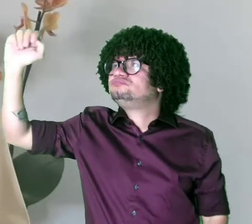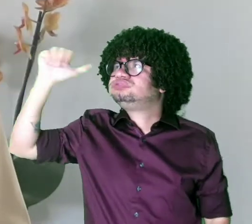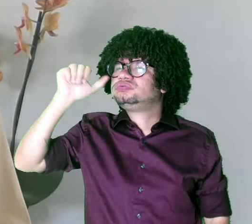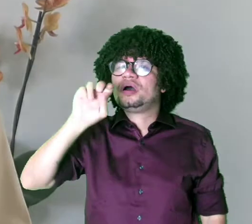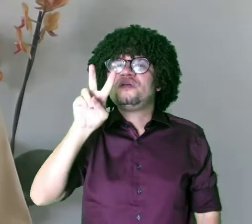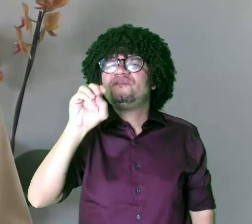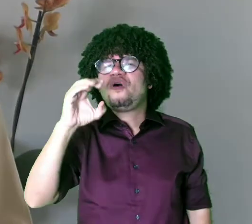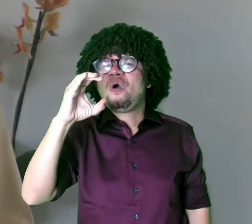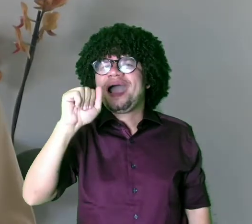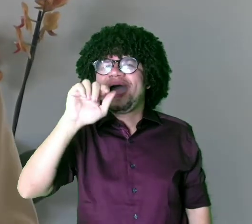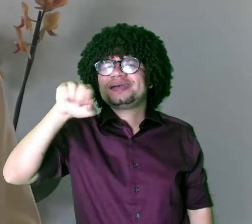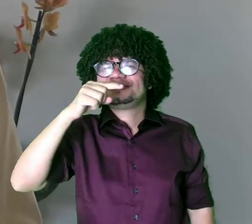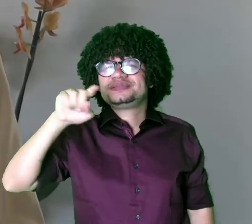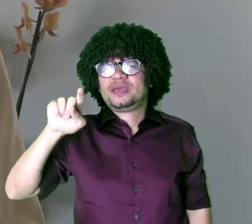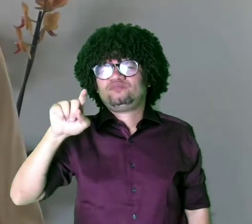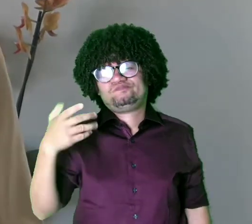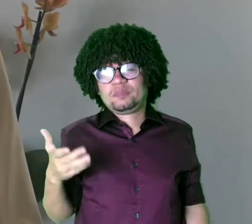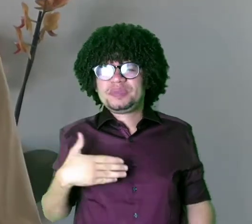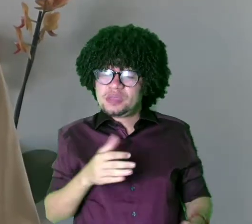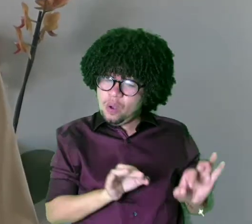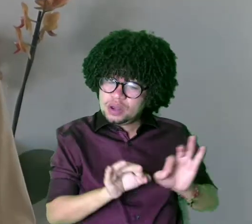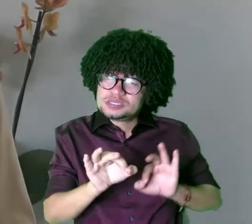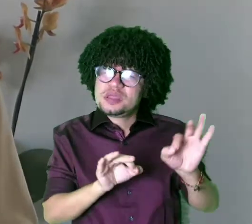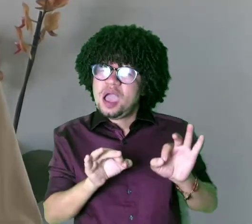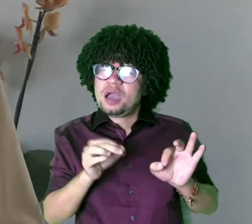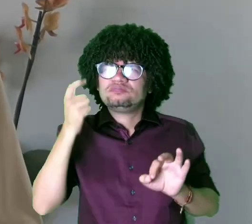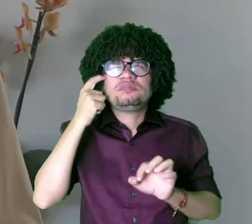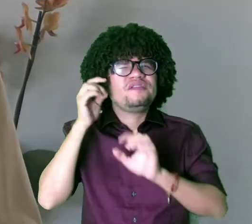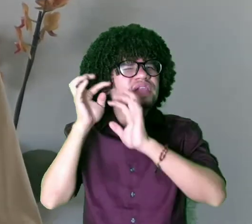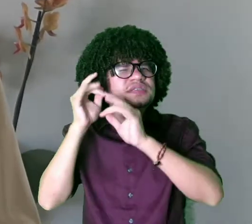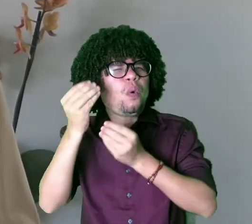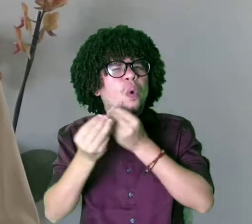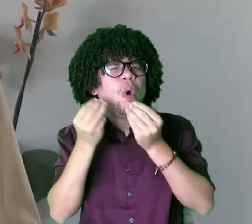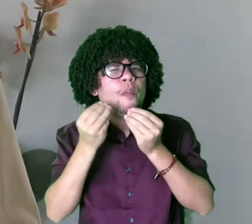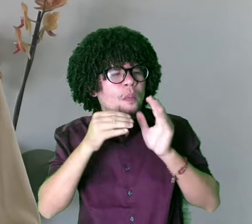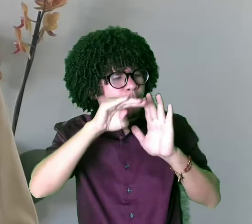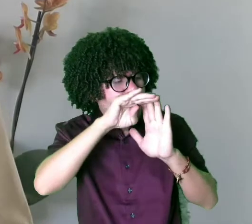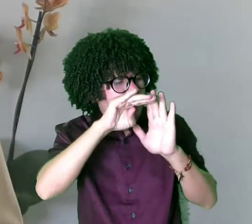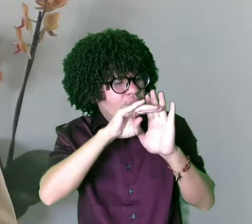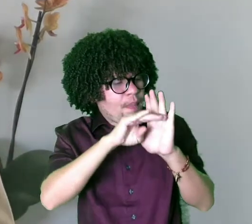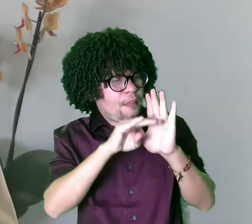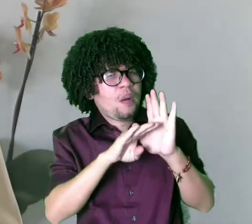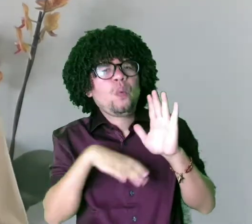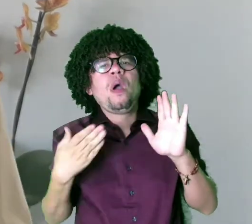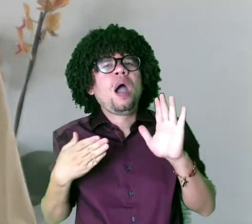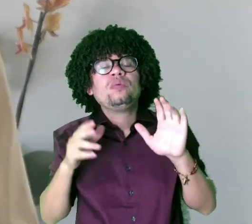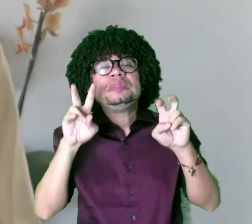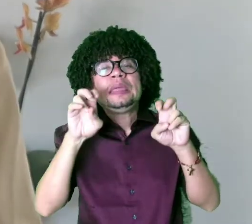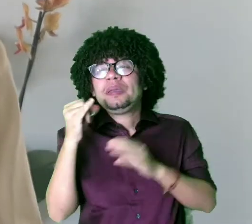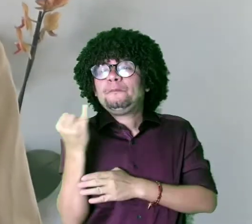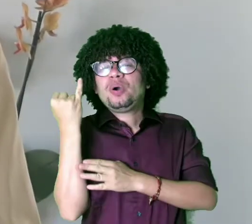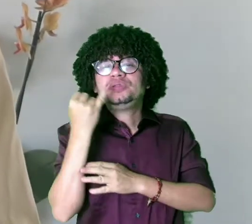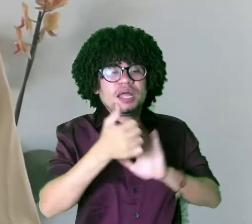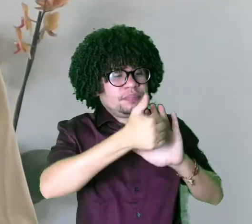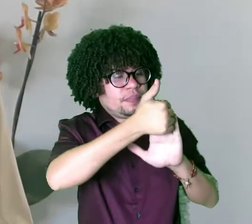uma certa forma, organizar esta nossa reflexão, de modo que a gente